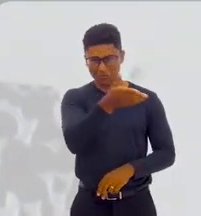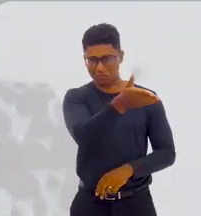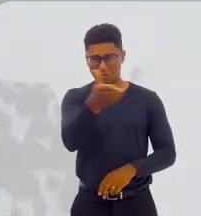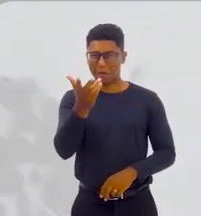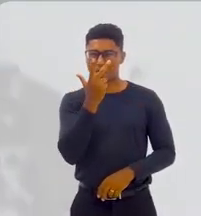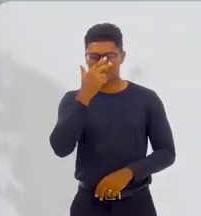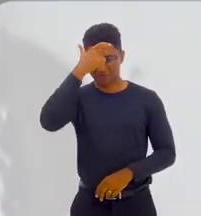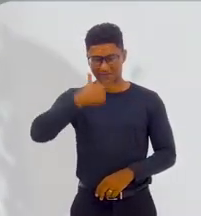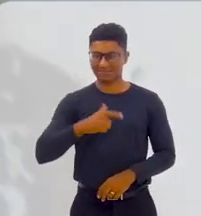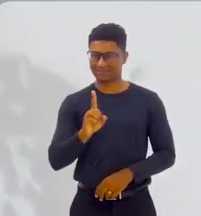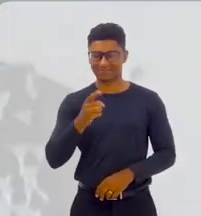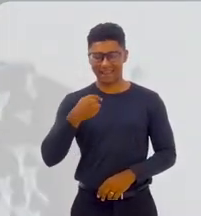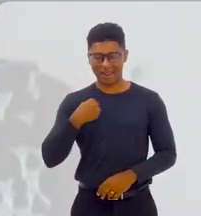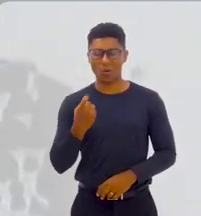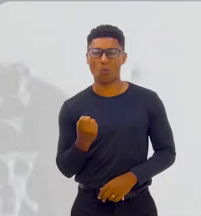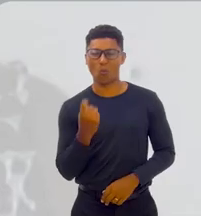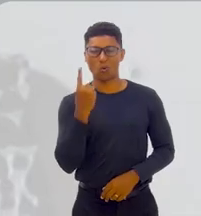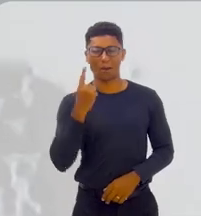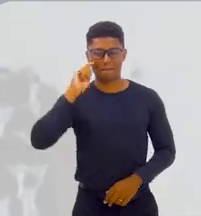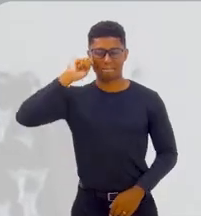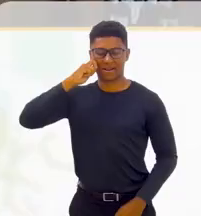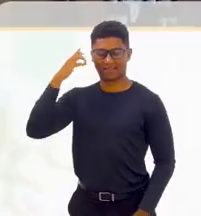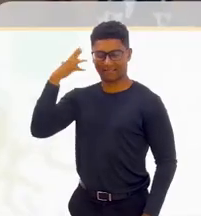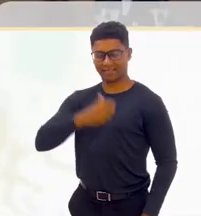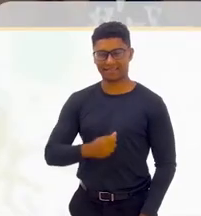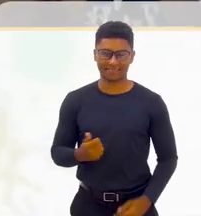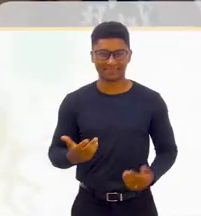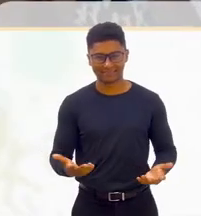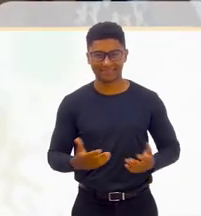única, linda e preta, né?